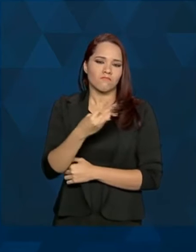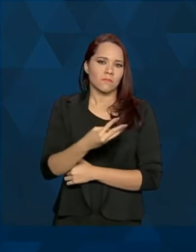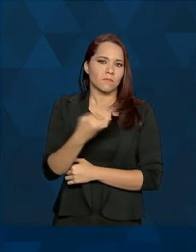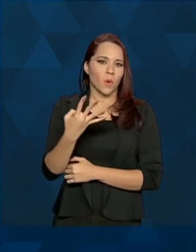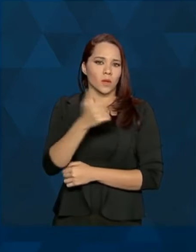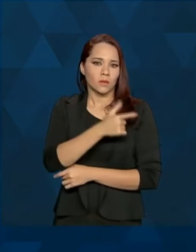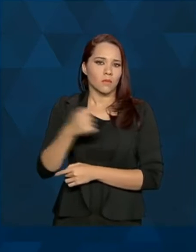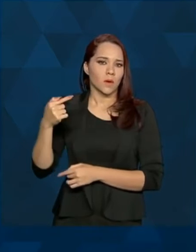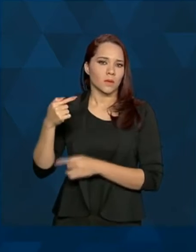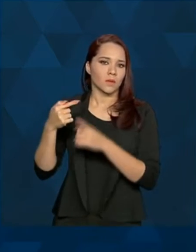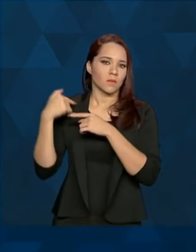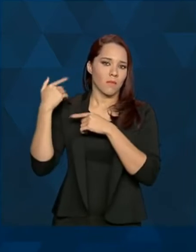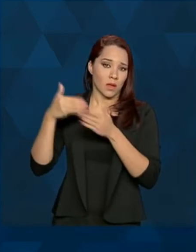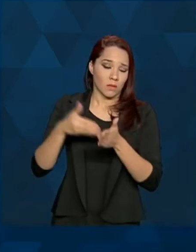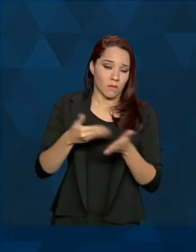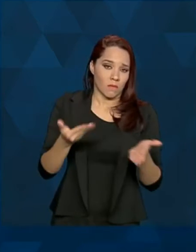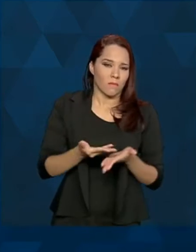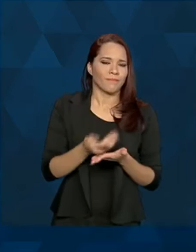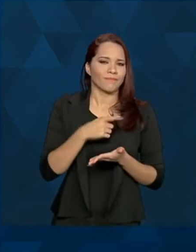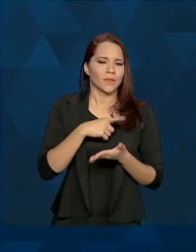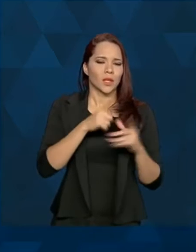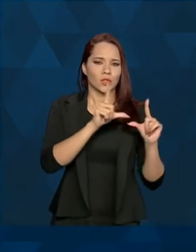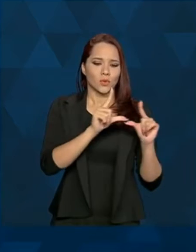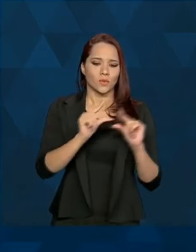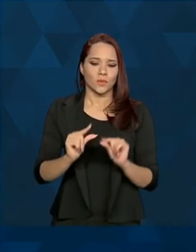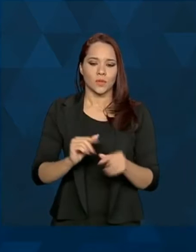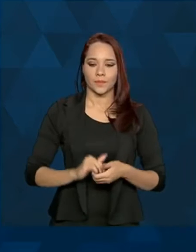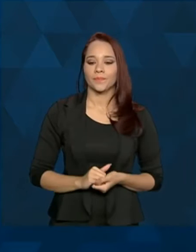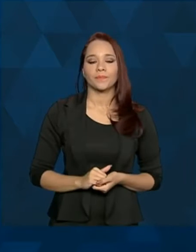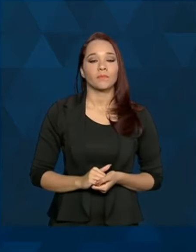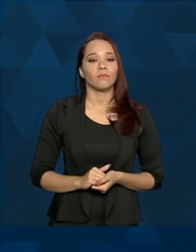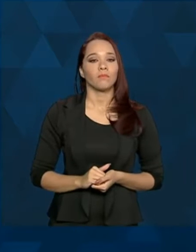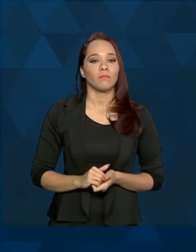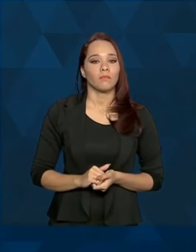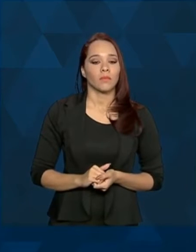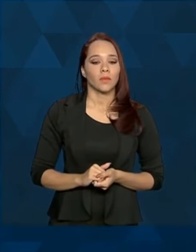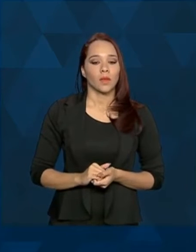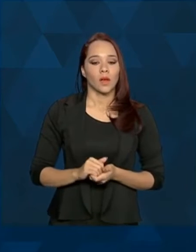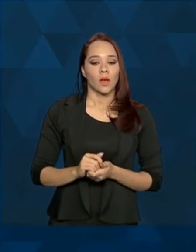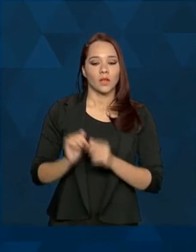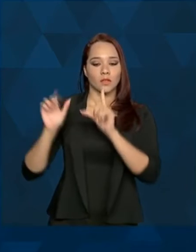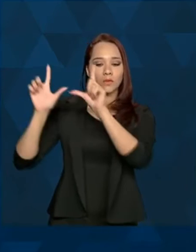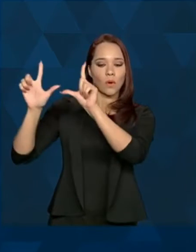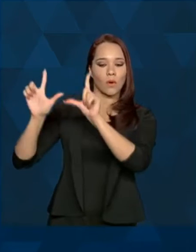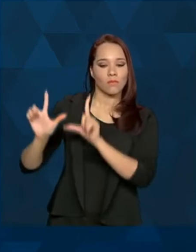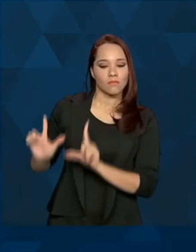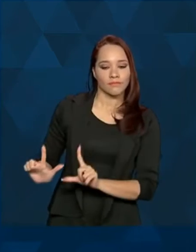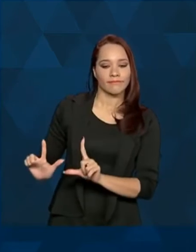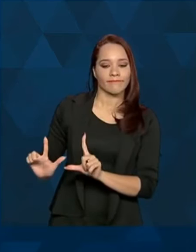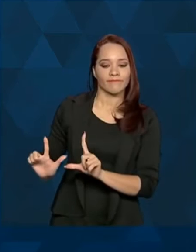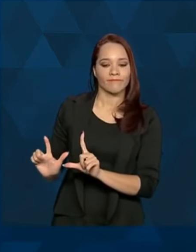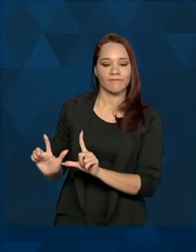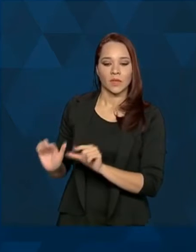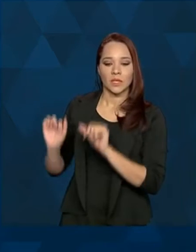com a tendência de diminuição, né? E ali nos dois quadros menores, a gente tem a mesma relação